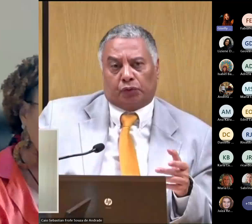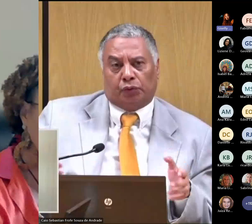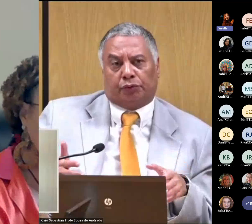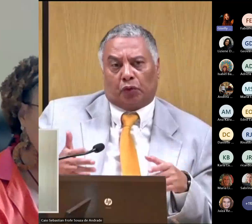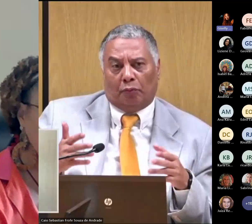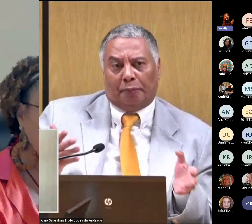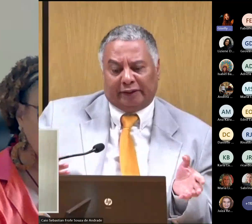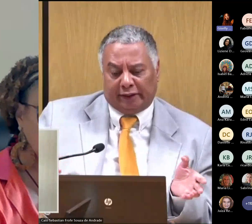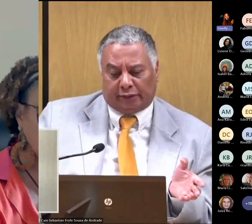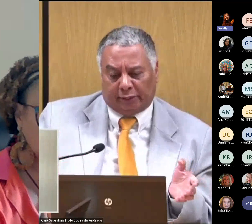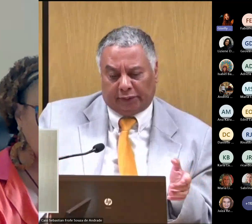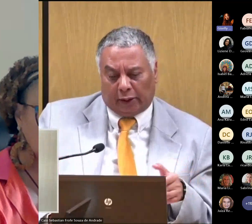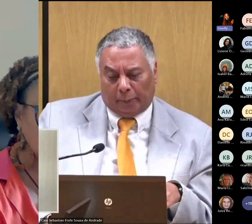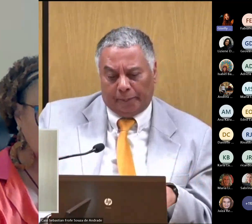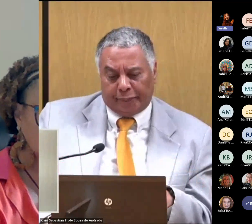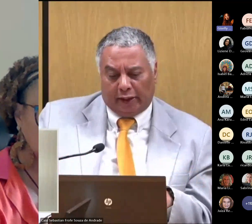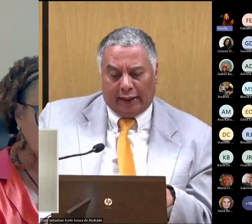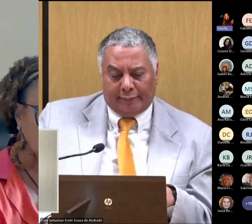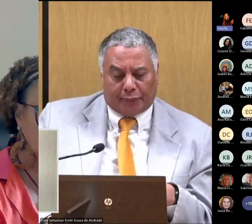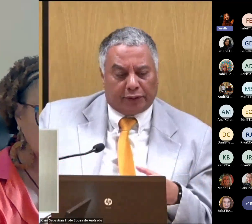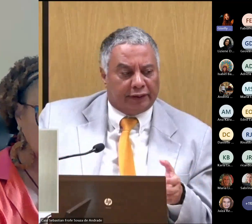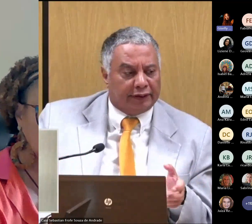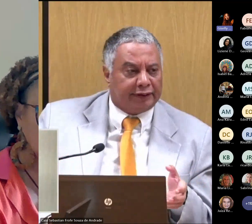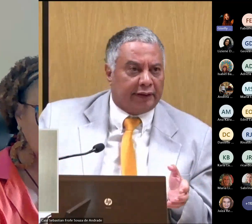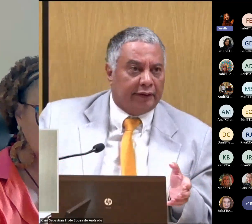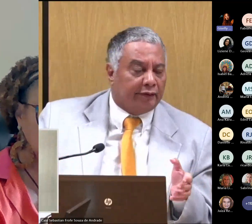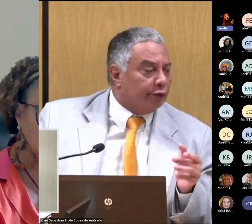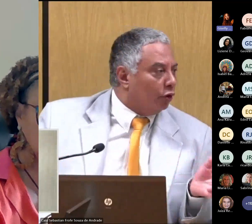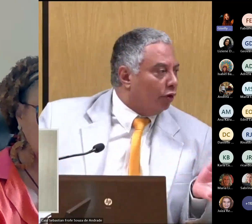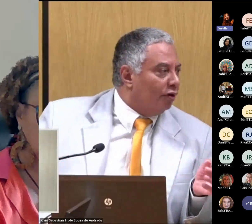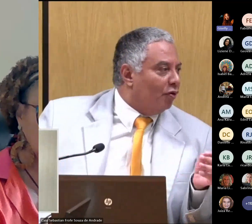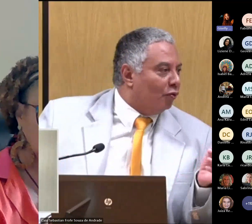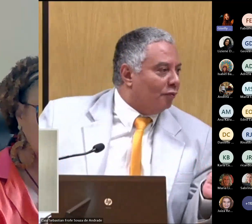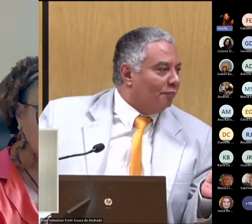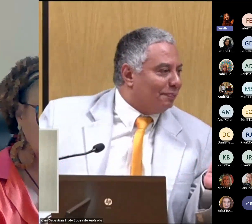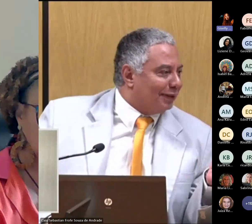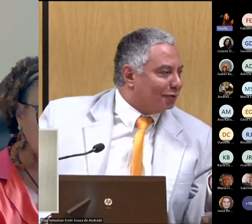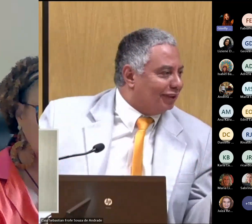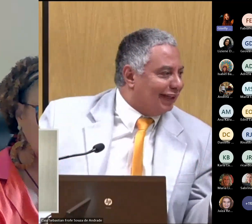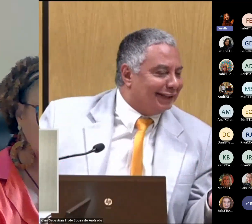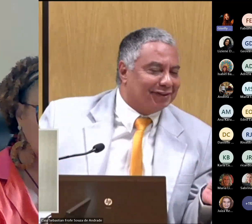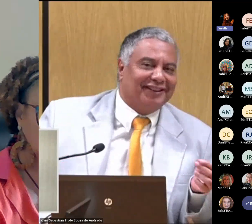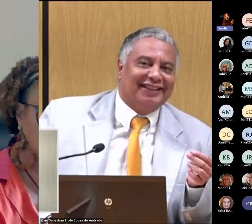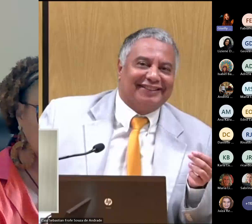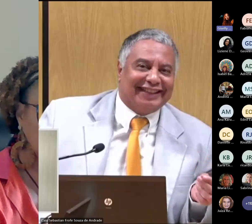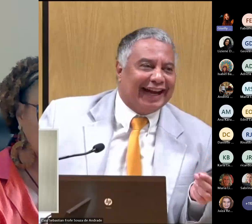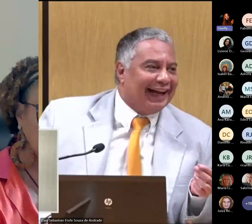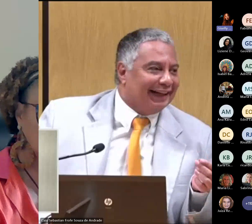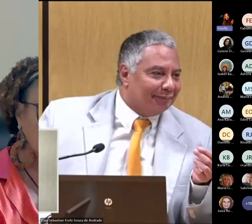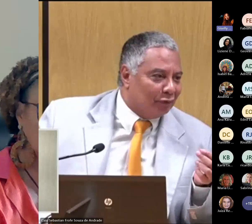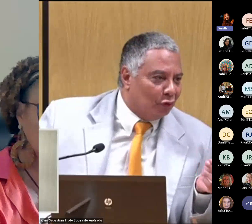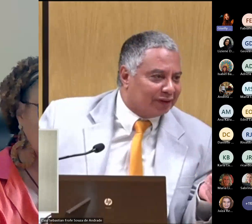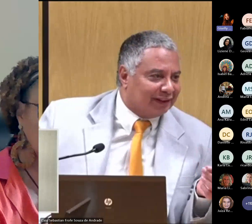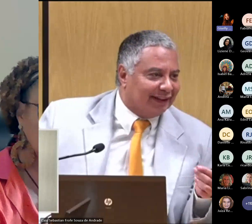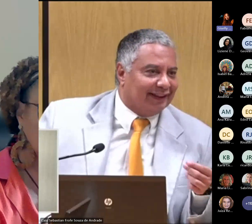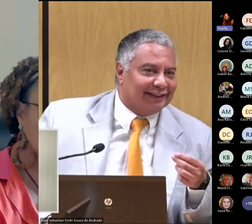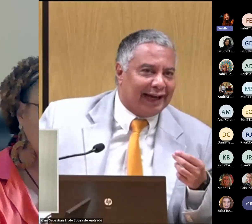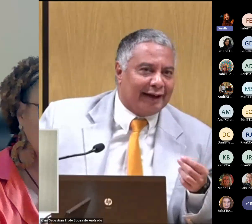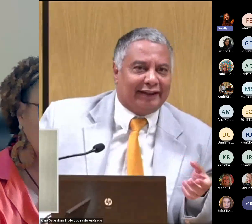seus discursos como presidente do Tribunal a importância virou um personagem da